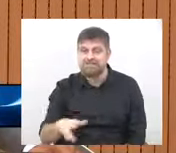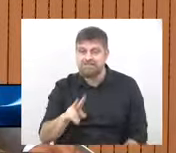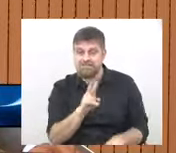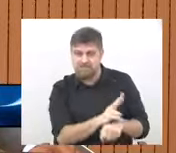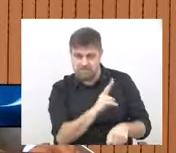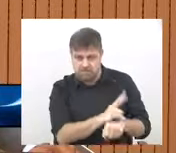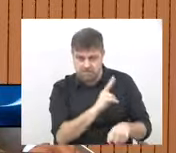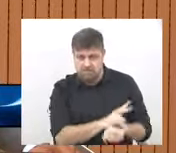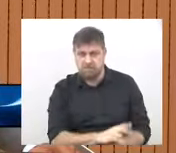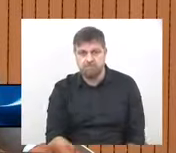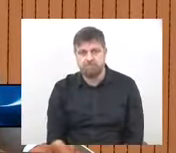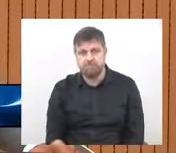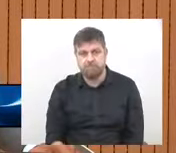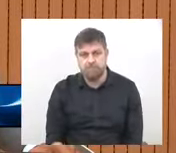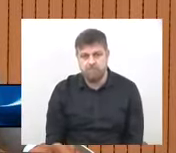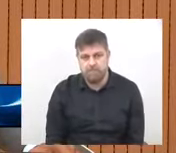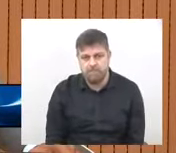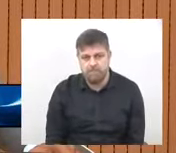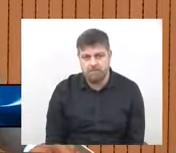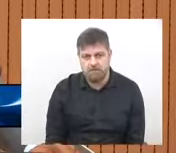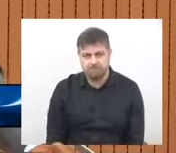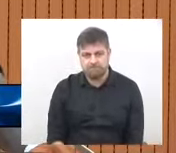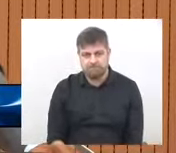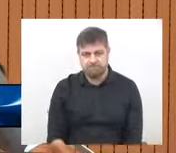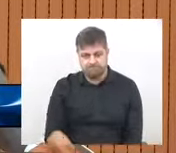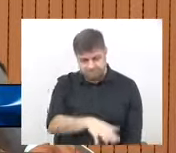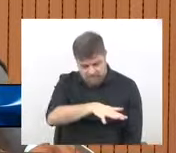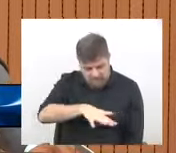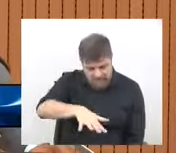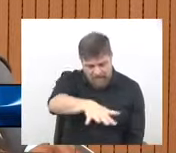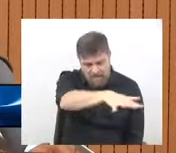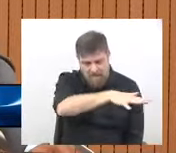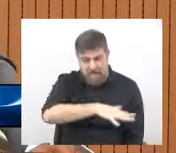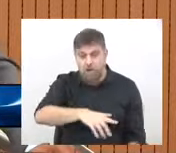Foi feito. Naquela mesma região